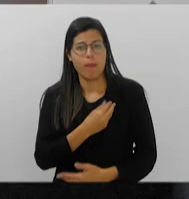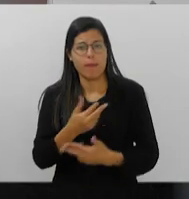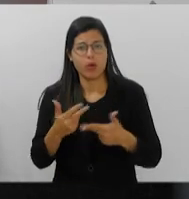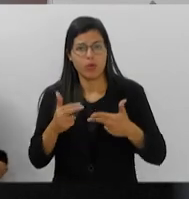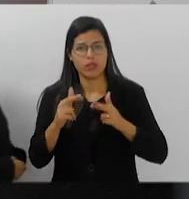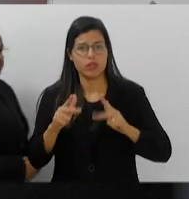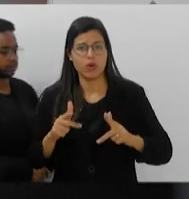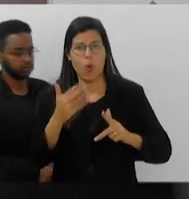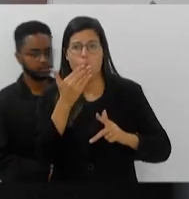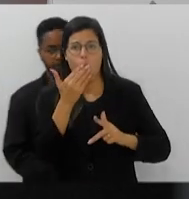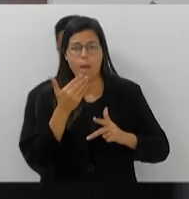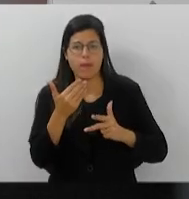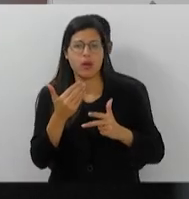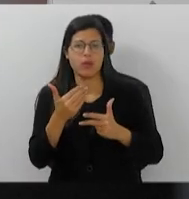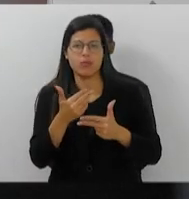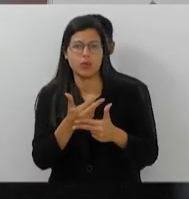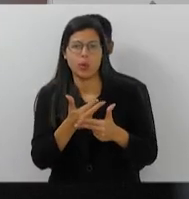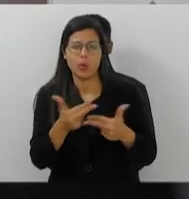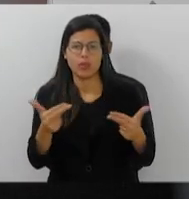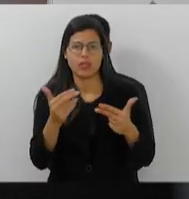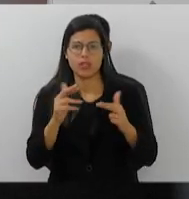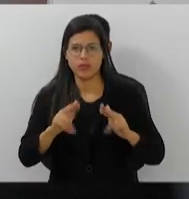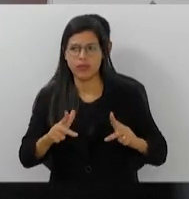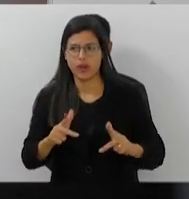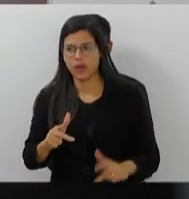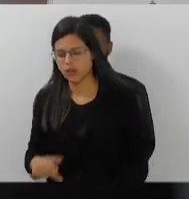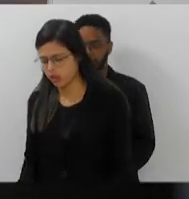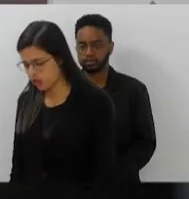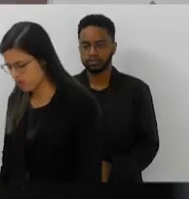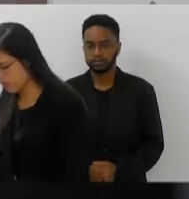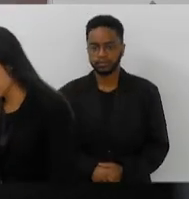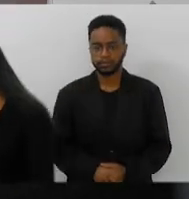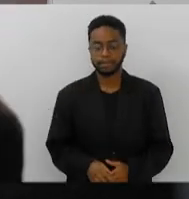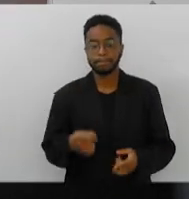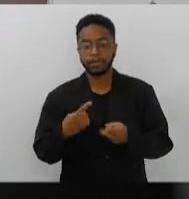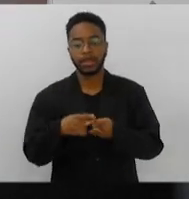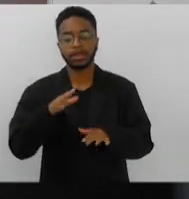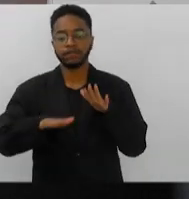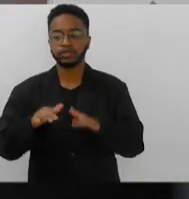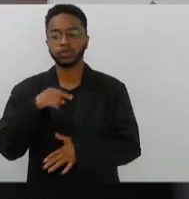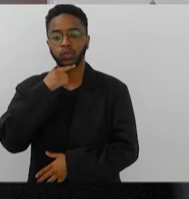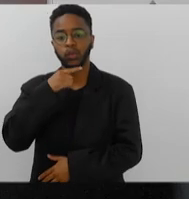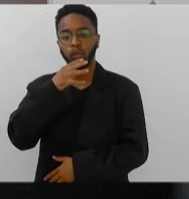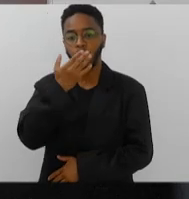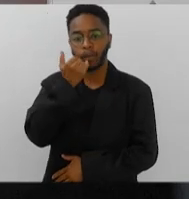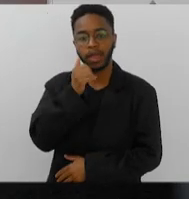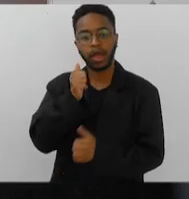batata frita. E possa voltar a comer arroz e feijão, porque não consegue.